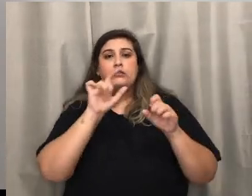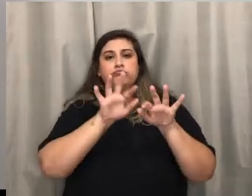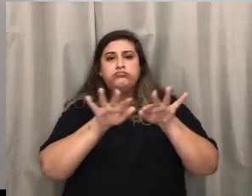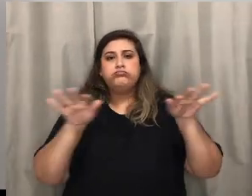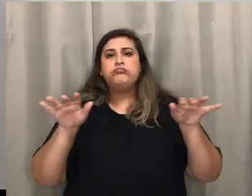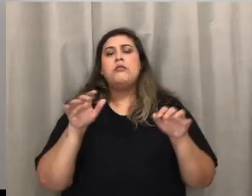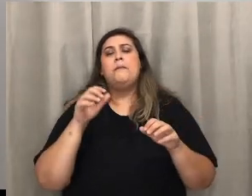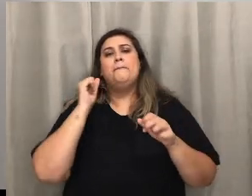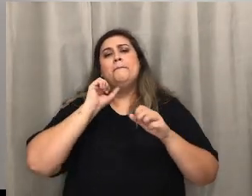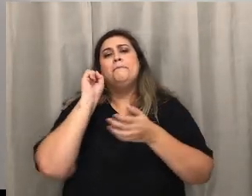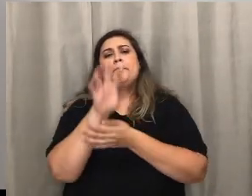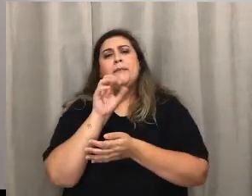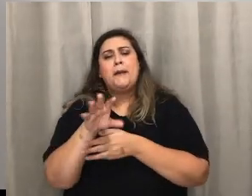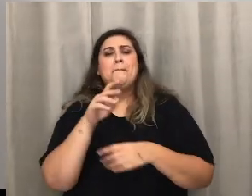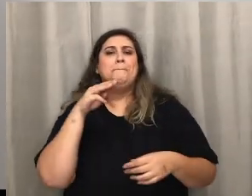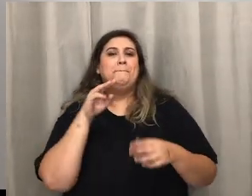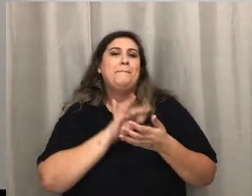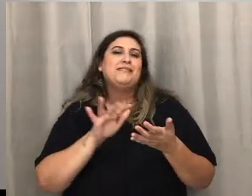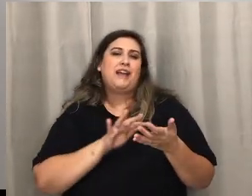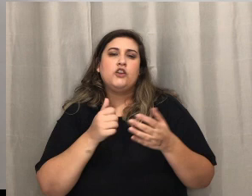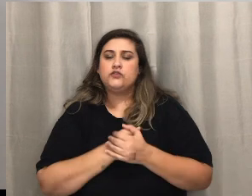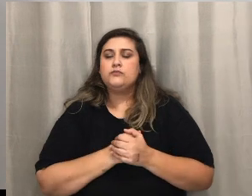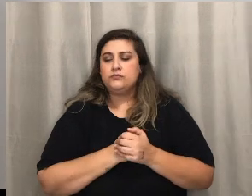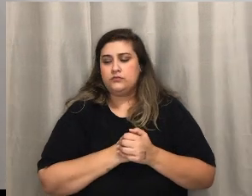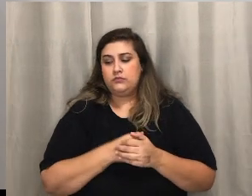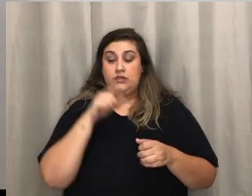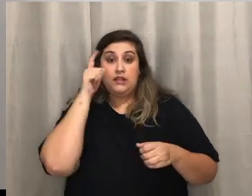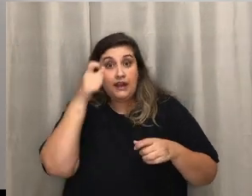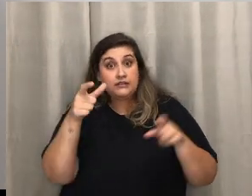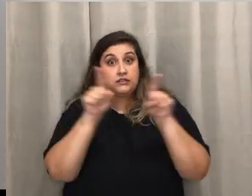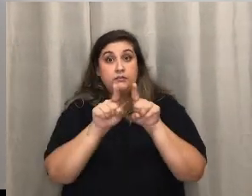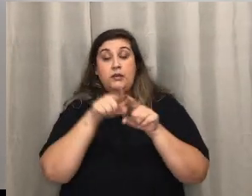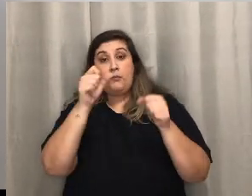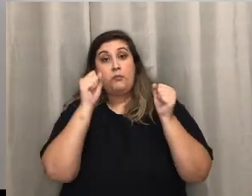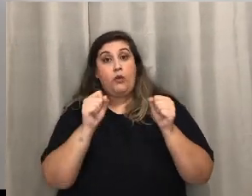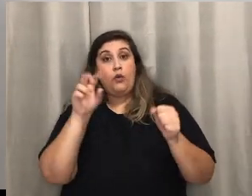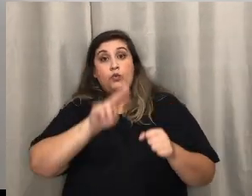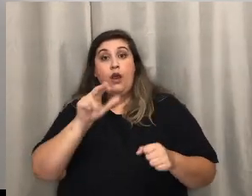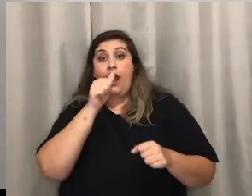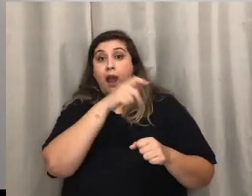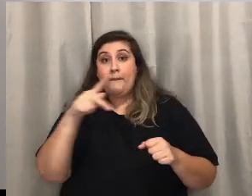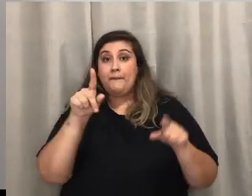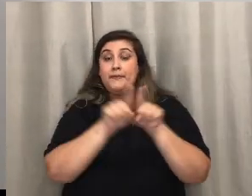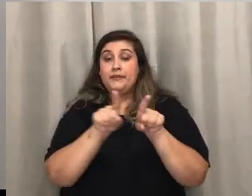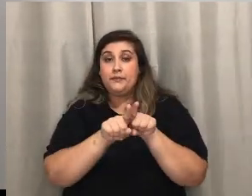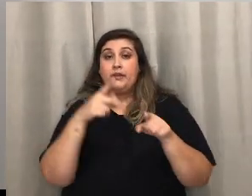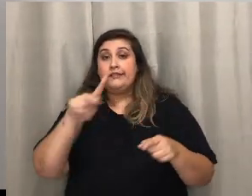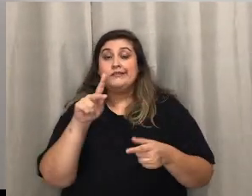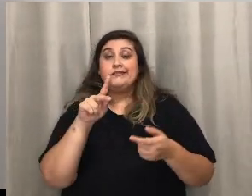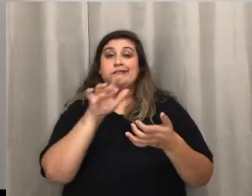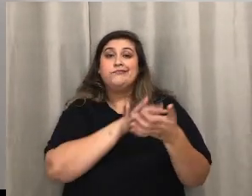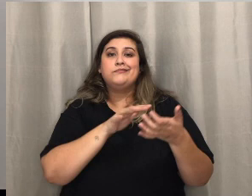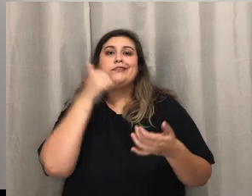digitar mensagens, né? Outro ponto interessante também é que você pode utilizar o aplicativo do Anchor no